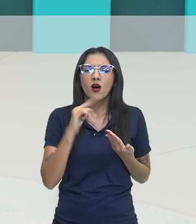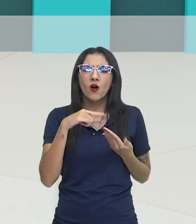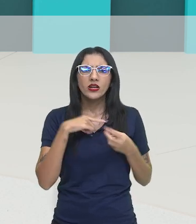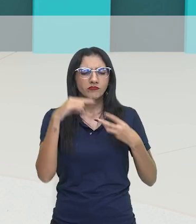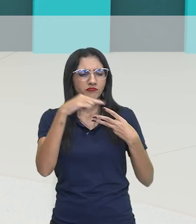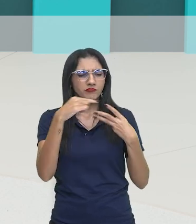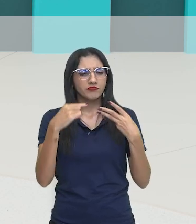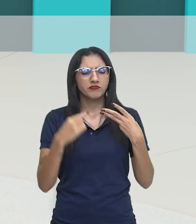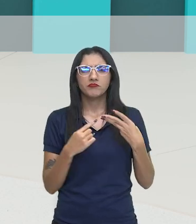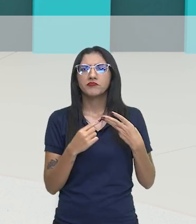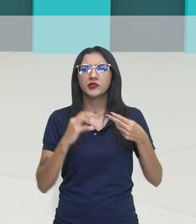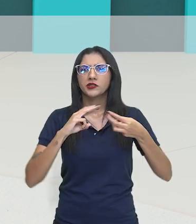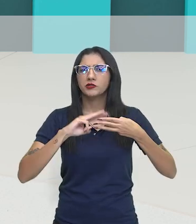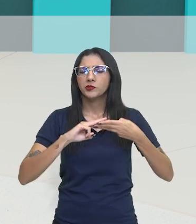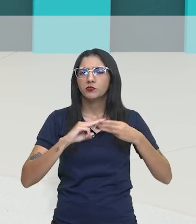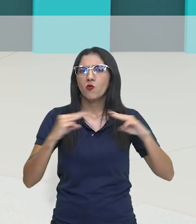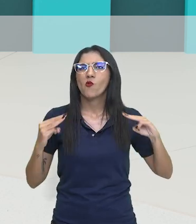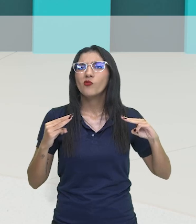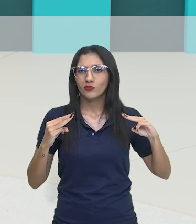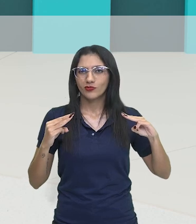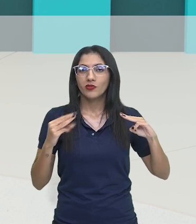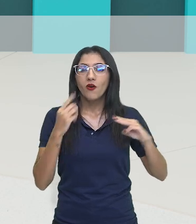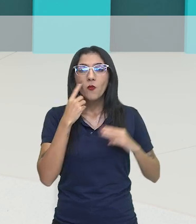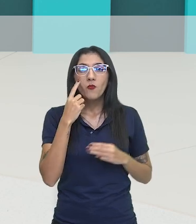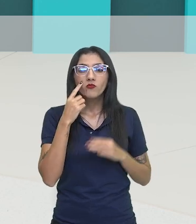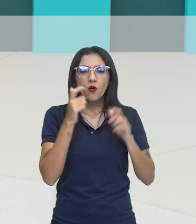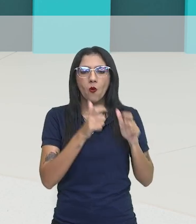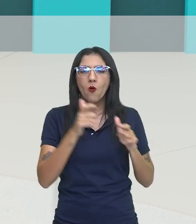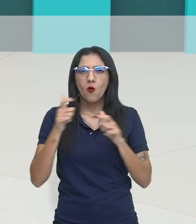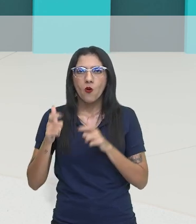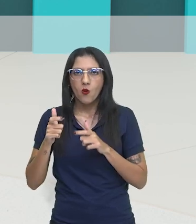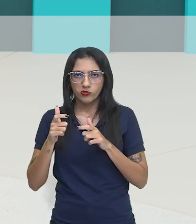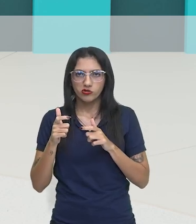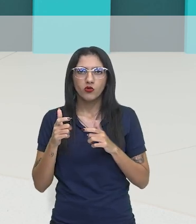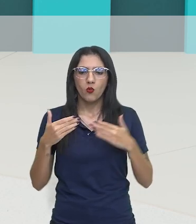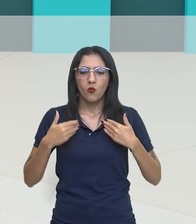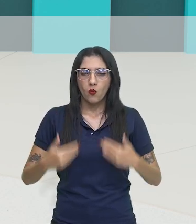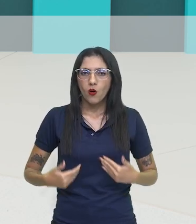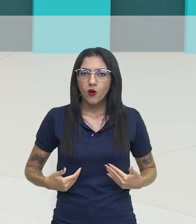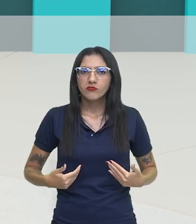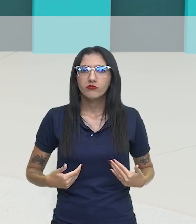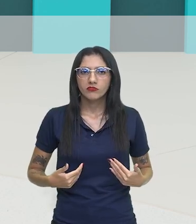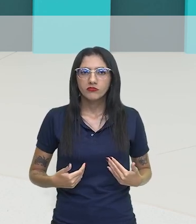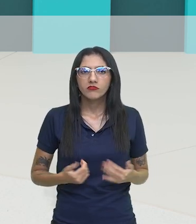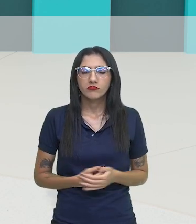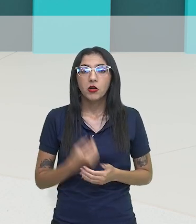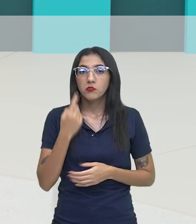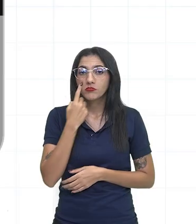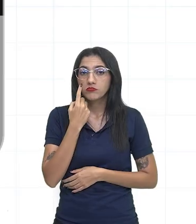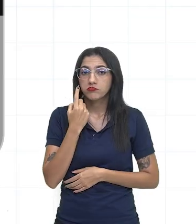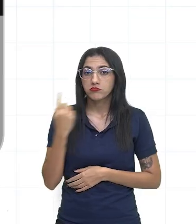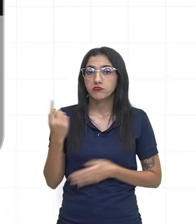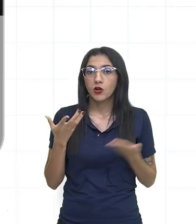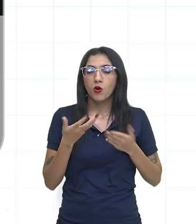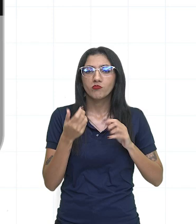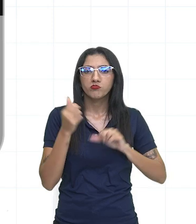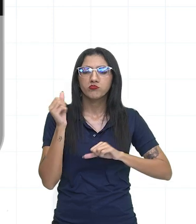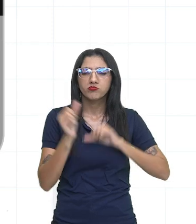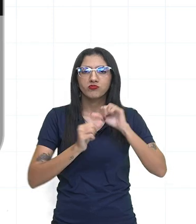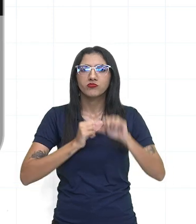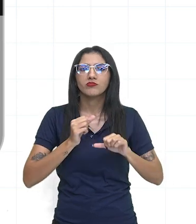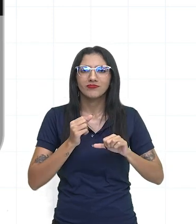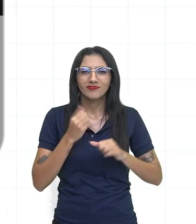aí chamados de glúteo máximo, glúteo médio e glúteo mínimo. Vamos transformar aqui o nosso boneco